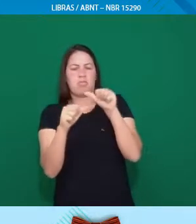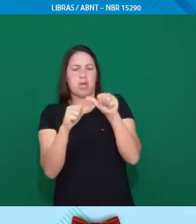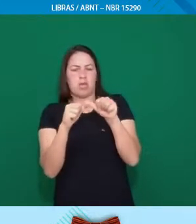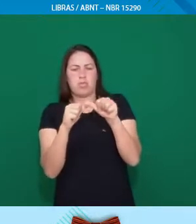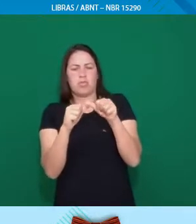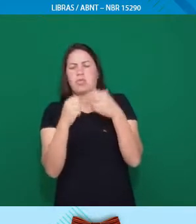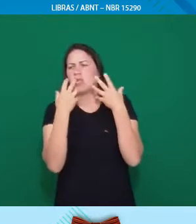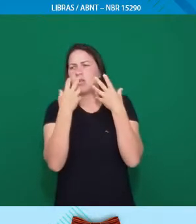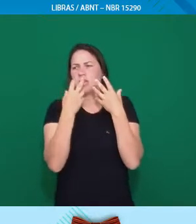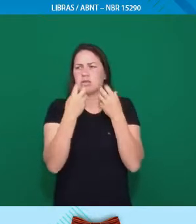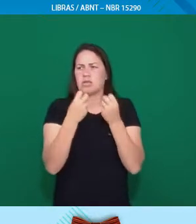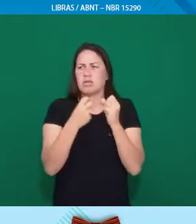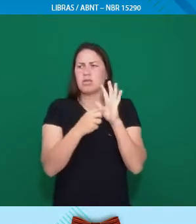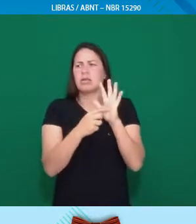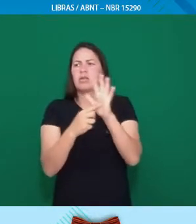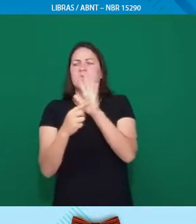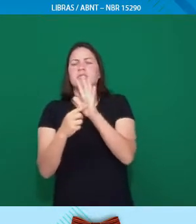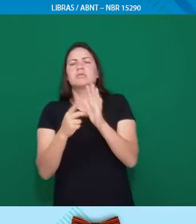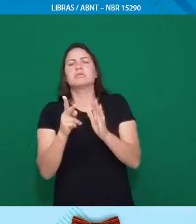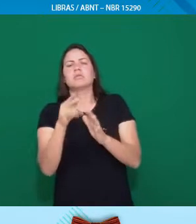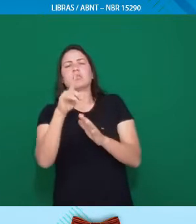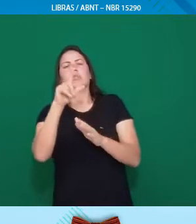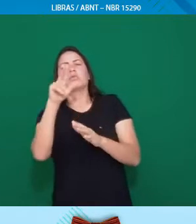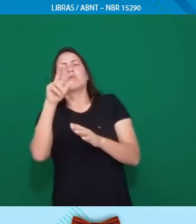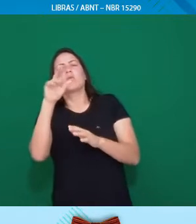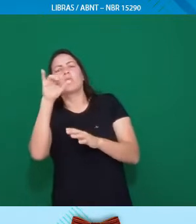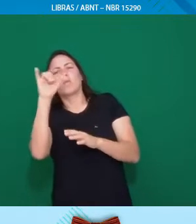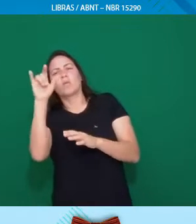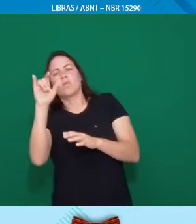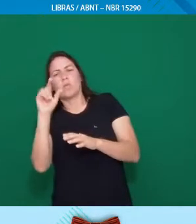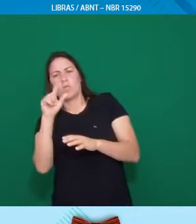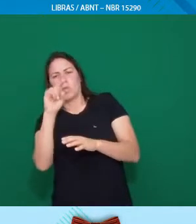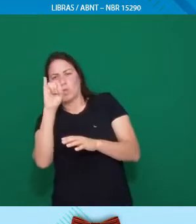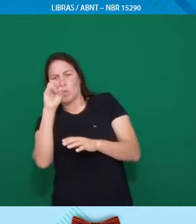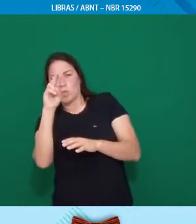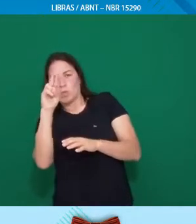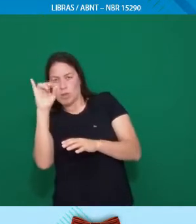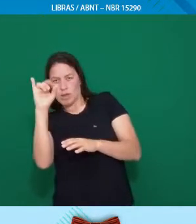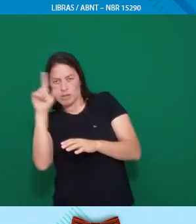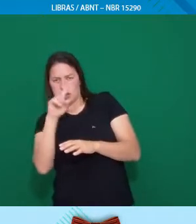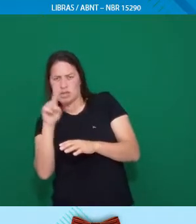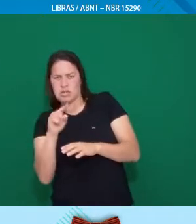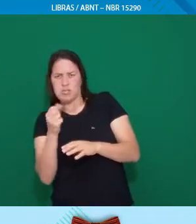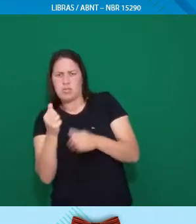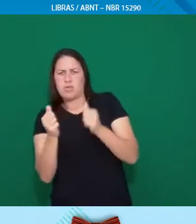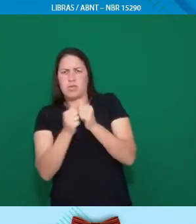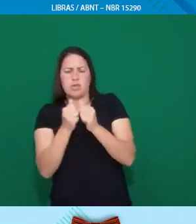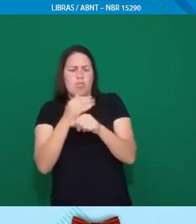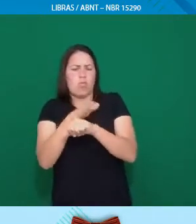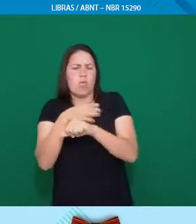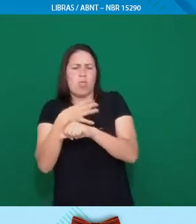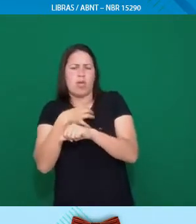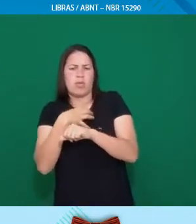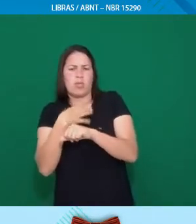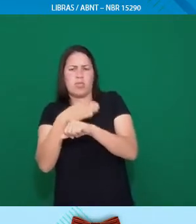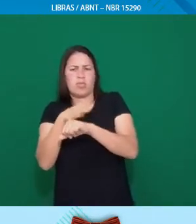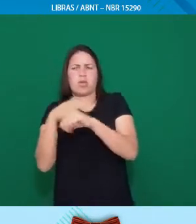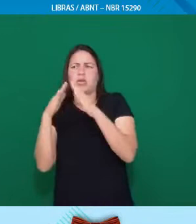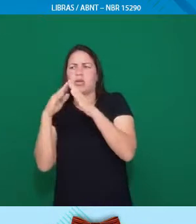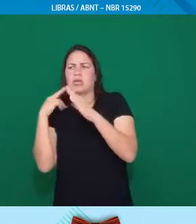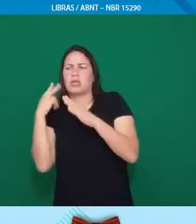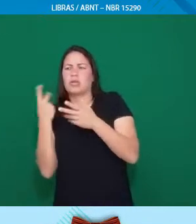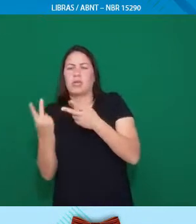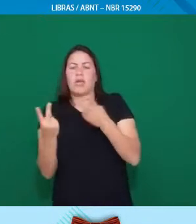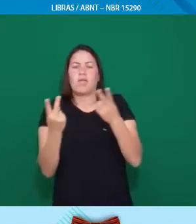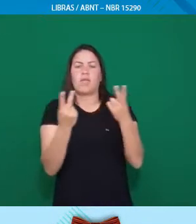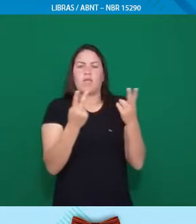O Regimento e o Luiz sempre e o time da Paz sempre vai ter espaço na cama de vereadores momento que quiser participar